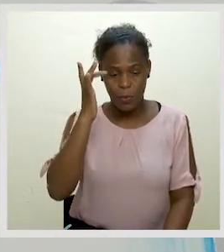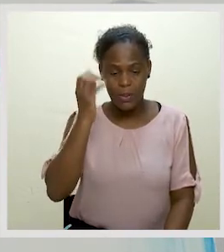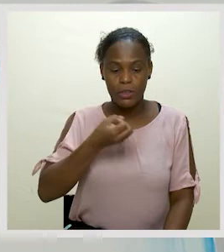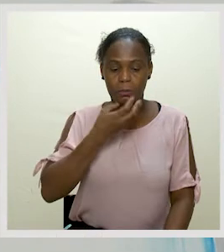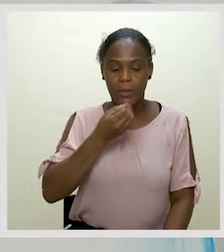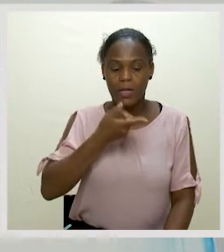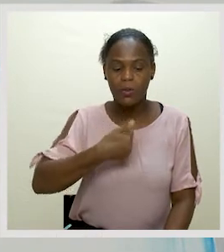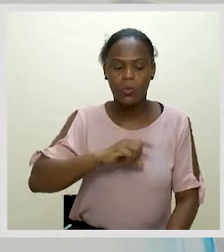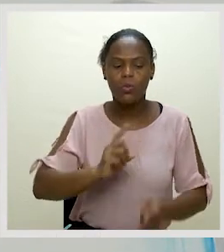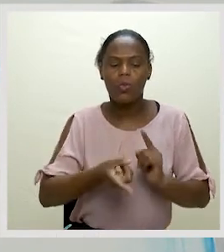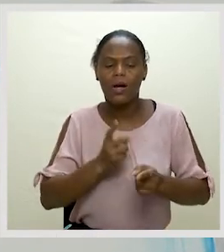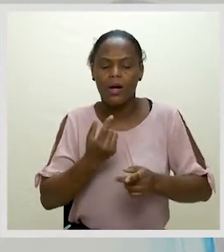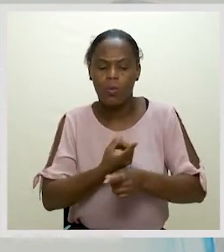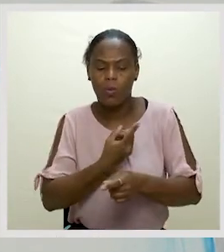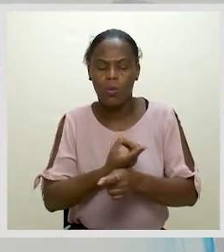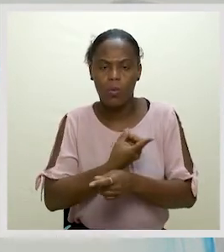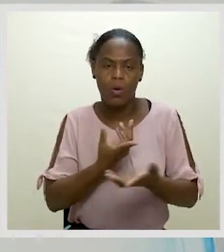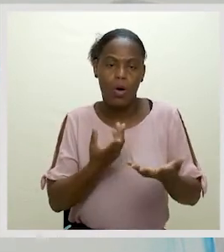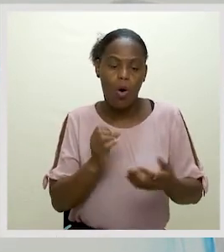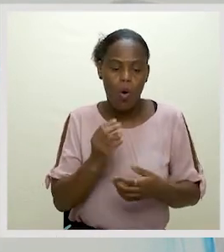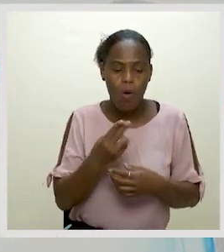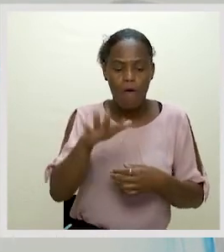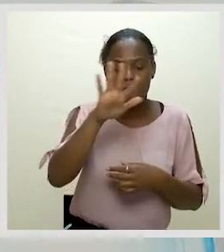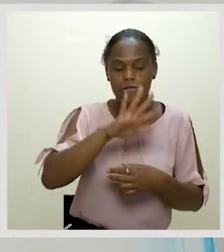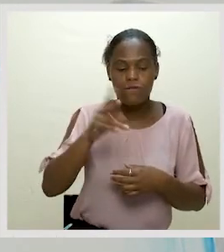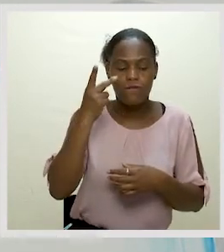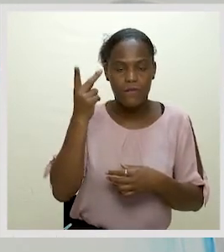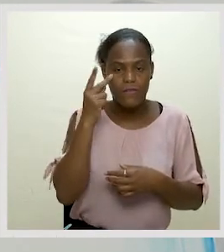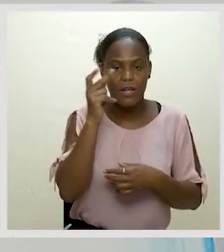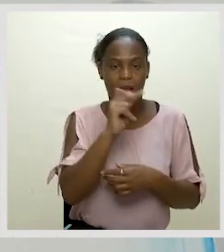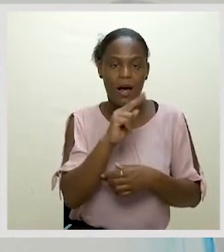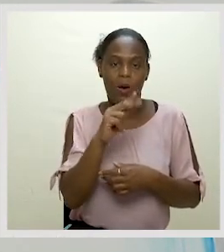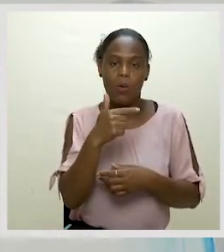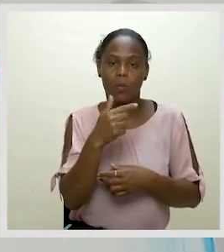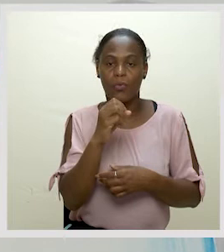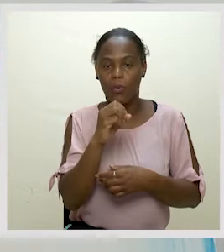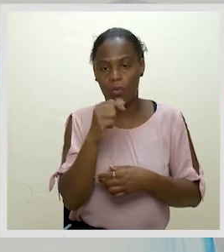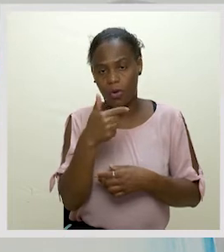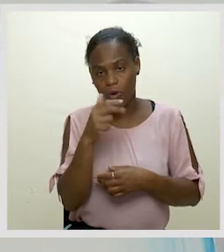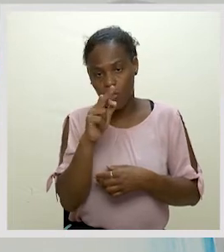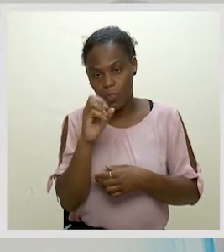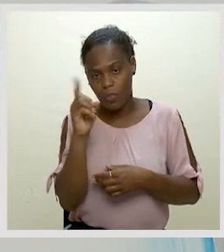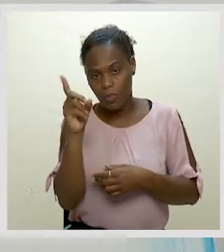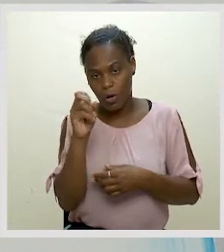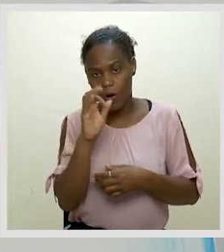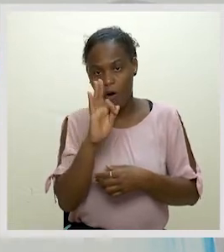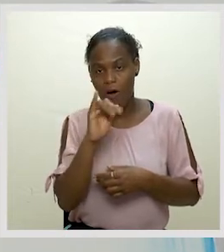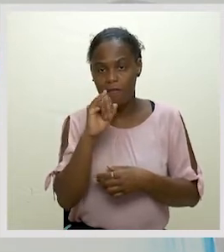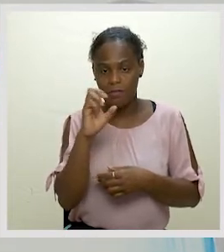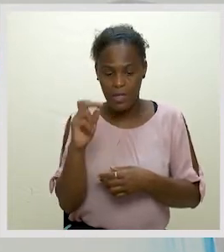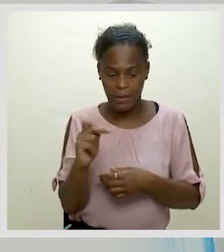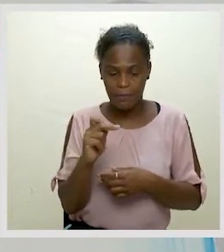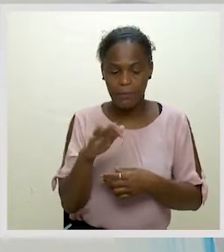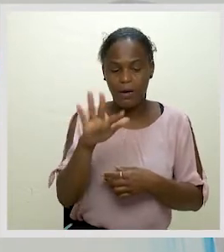nos explica o que são seres ou formas de vida autotrófica. As formas de